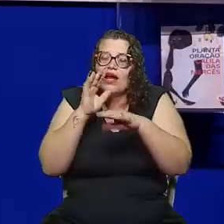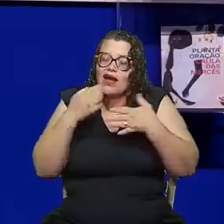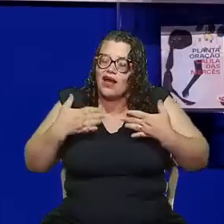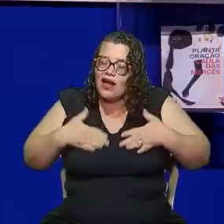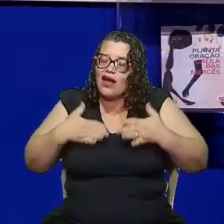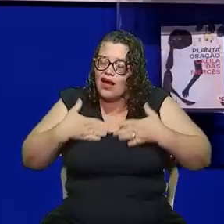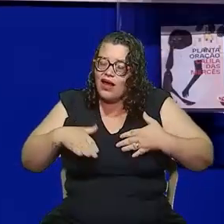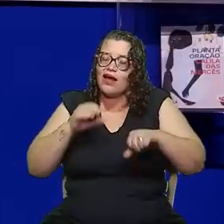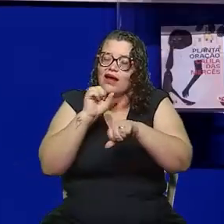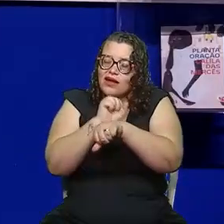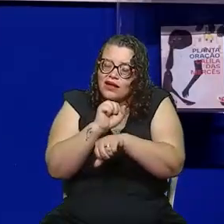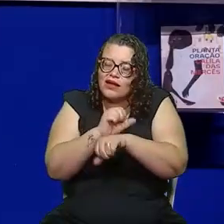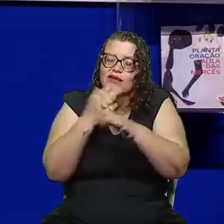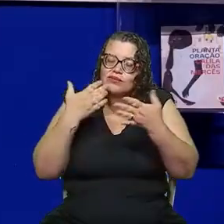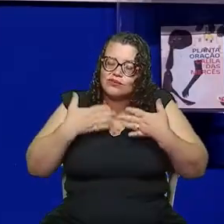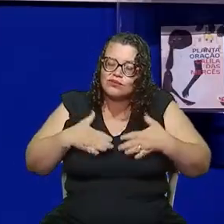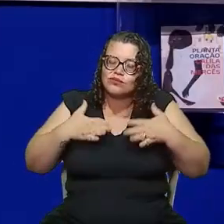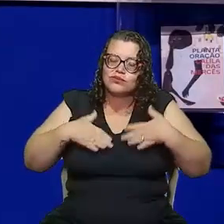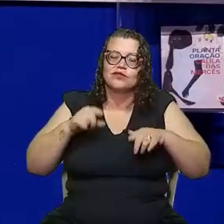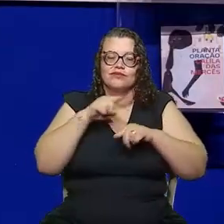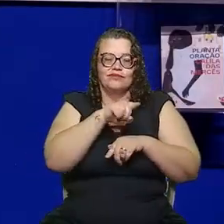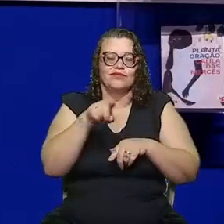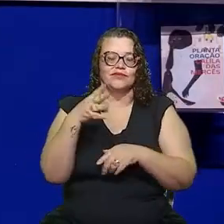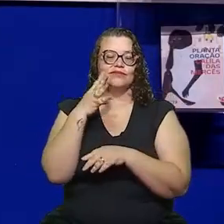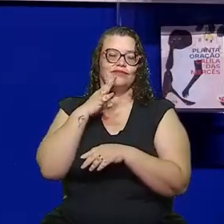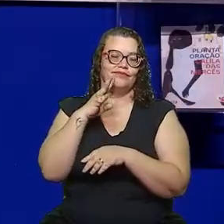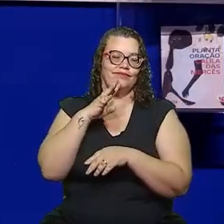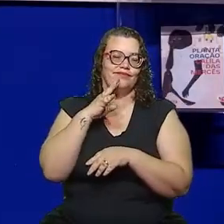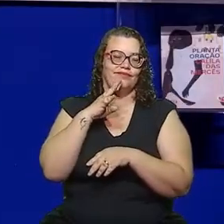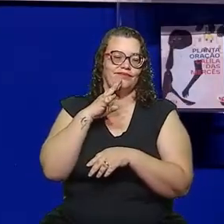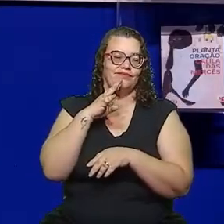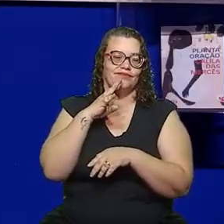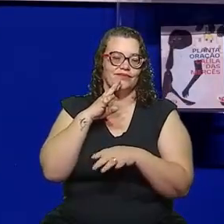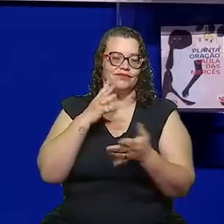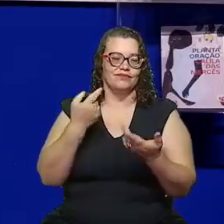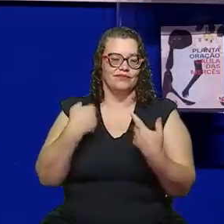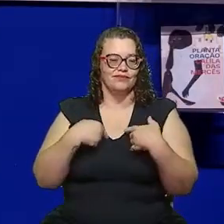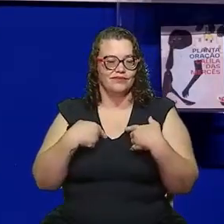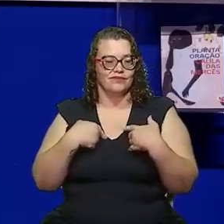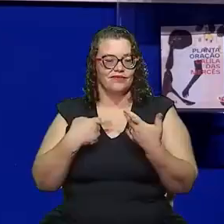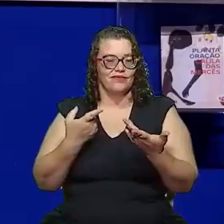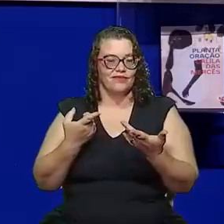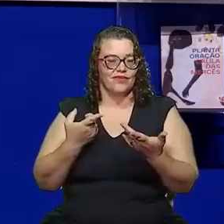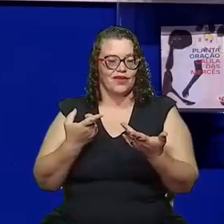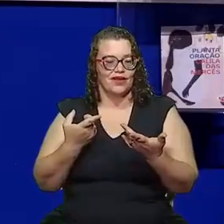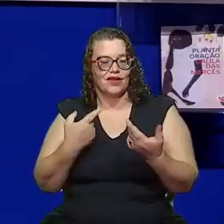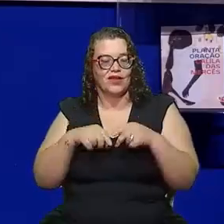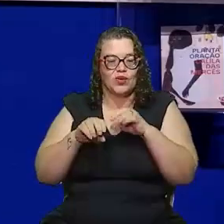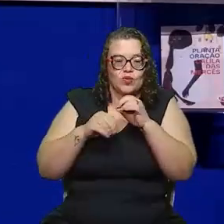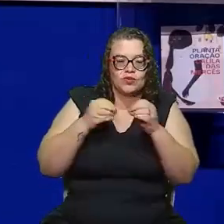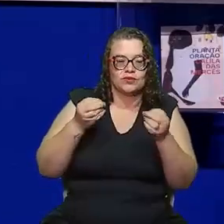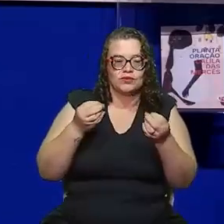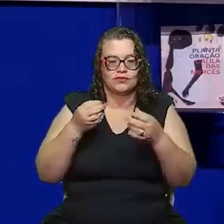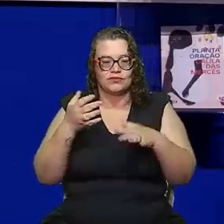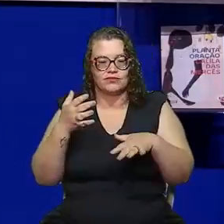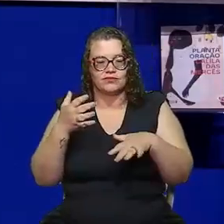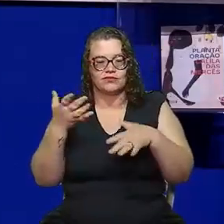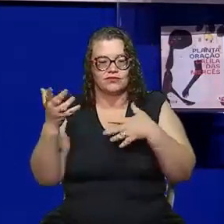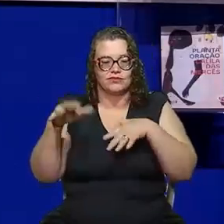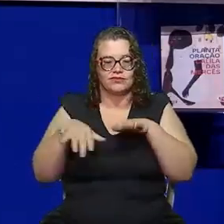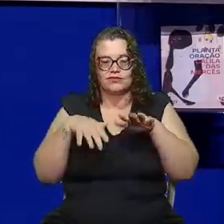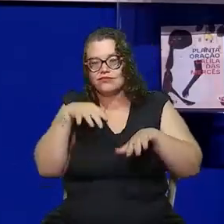né? Então, é muito bacana você, ainda mais eu sendo um sagitariano, né? Aquelas coisas do sagitariano, as patas,